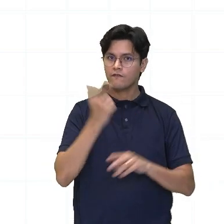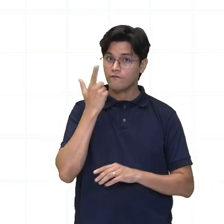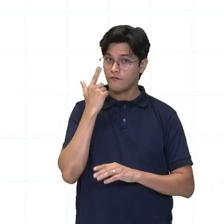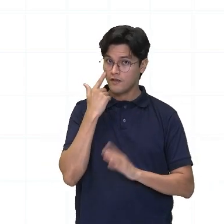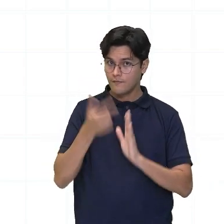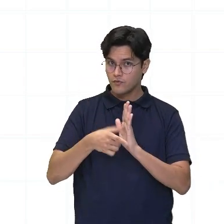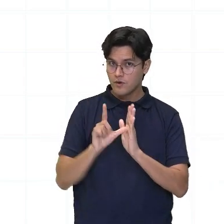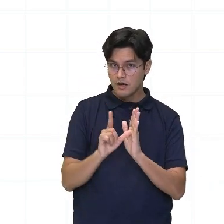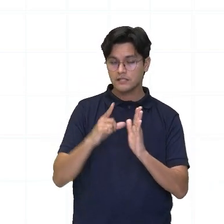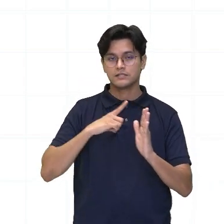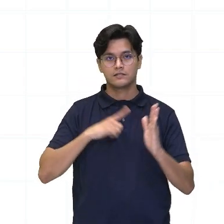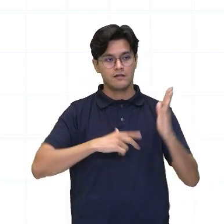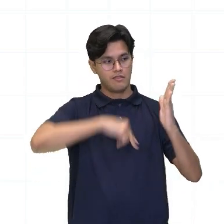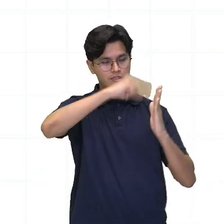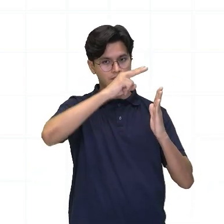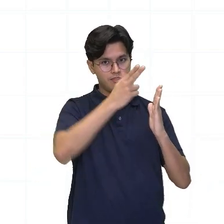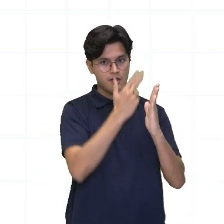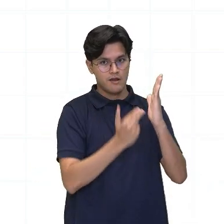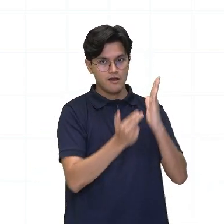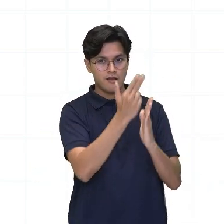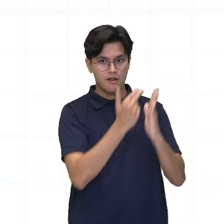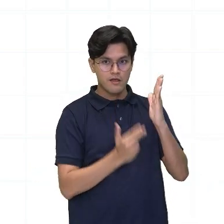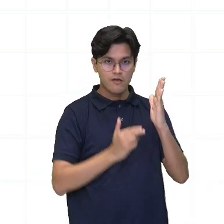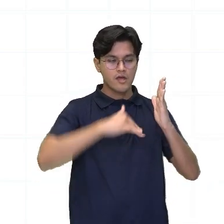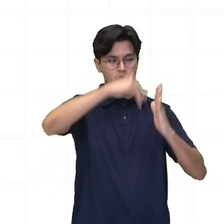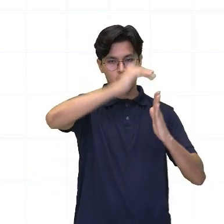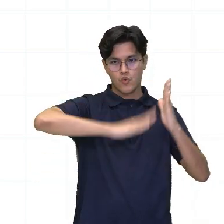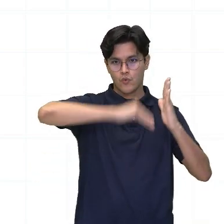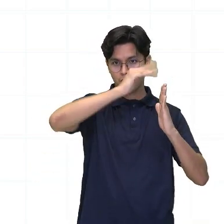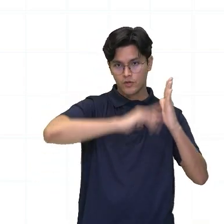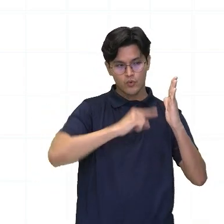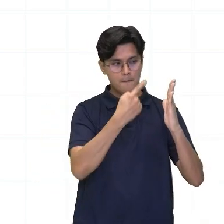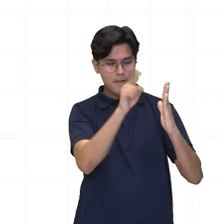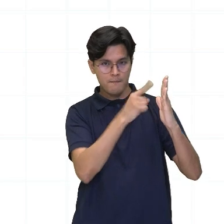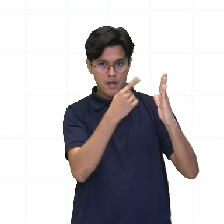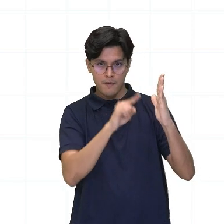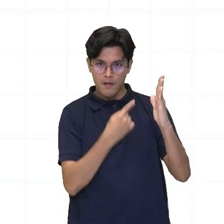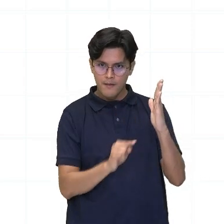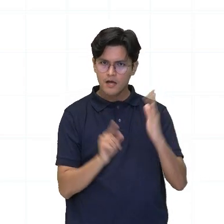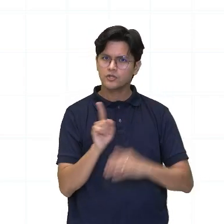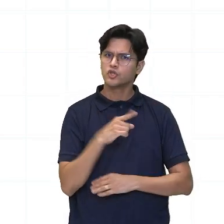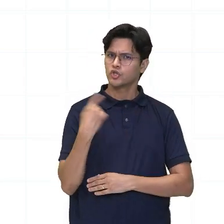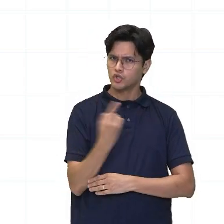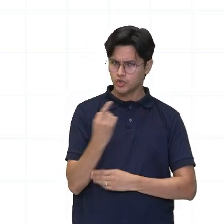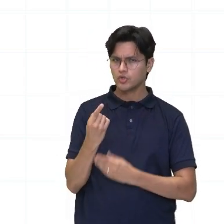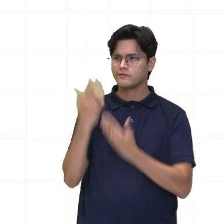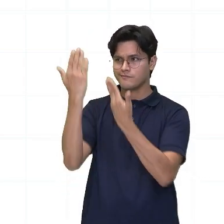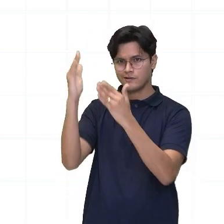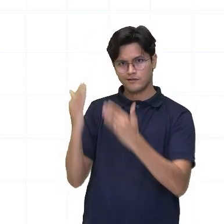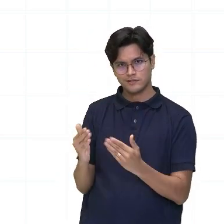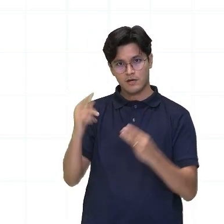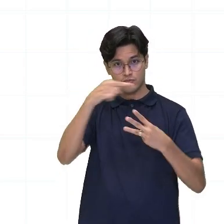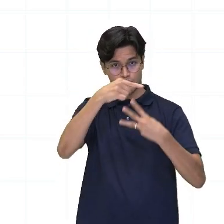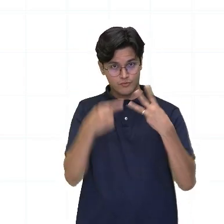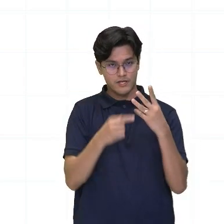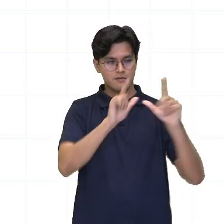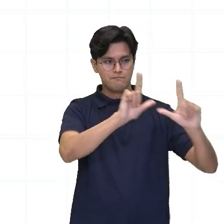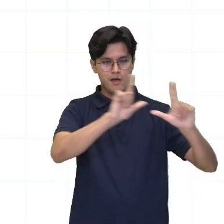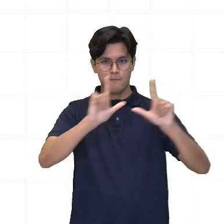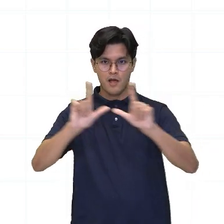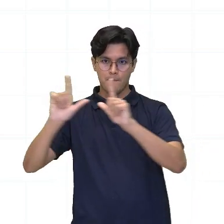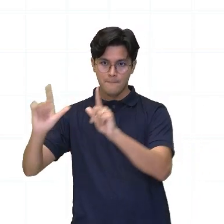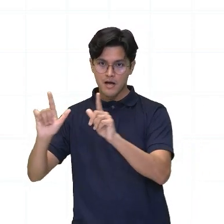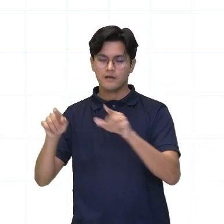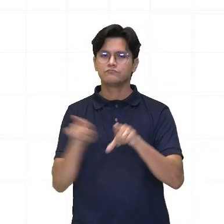do desenho, da pintura. Nós analisamos 3 quadros em diferentes épocas, né? Também faz parte a